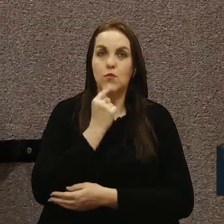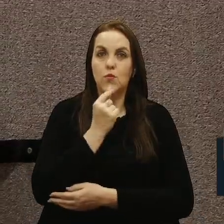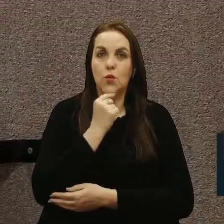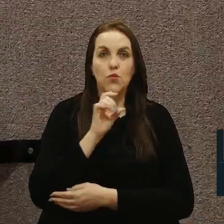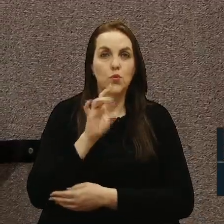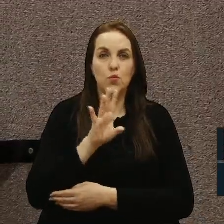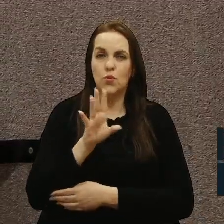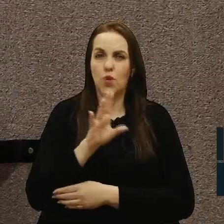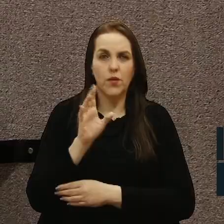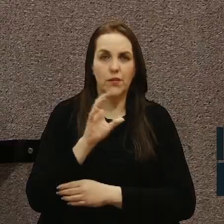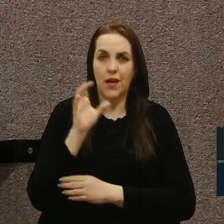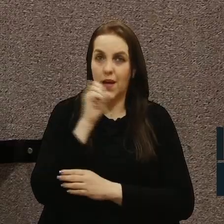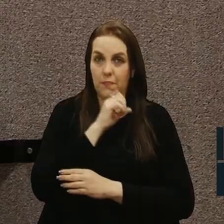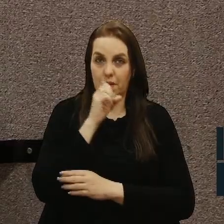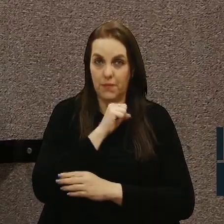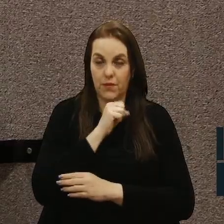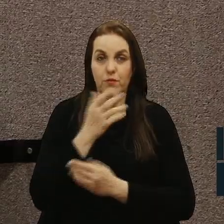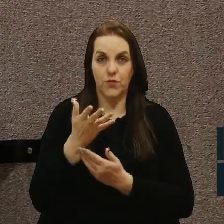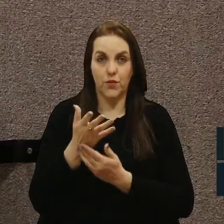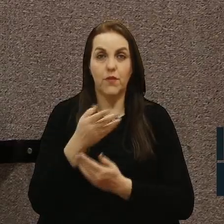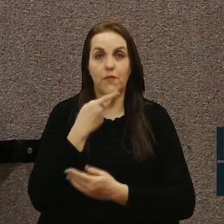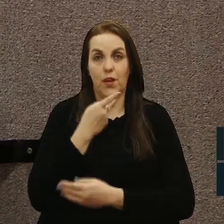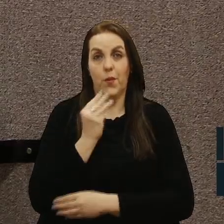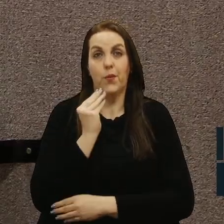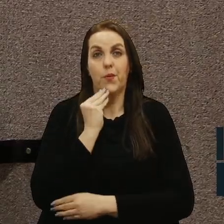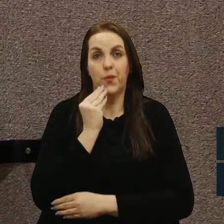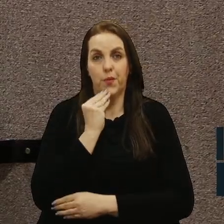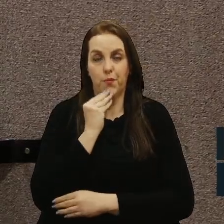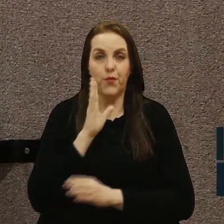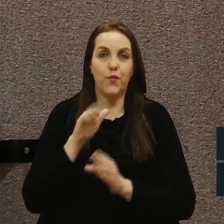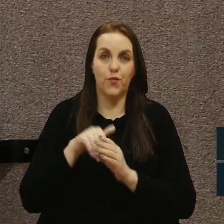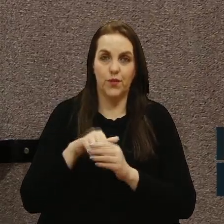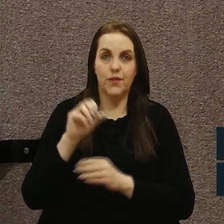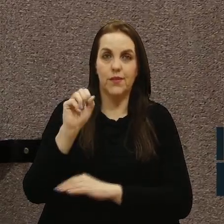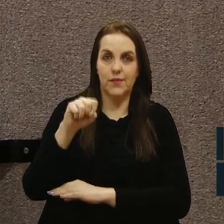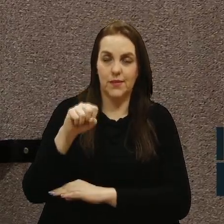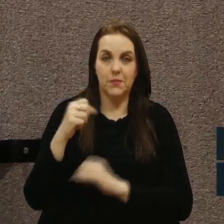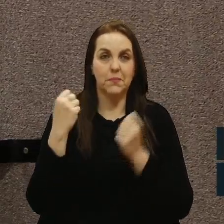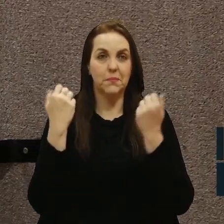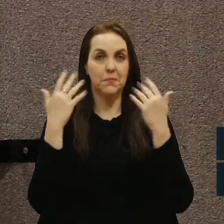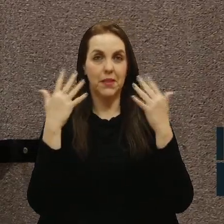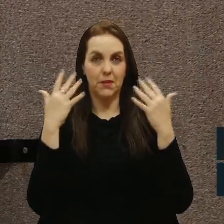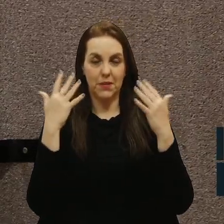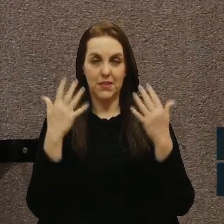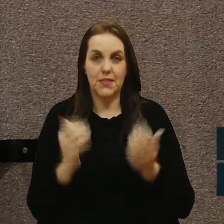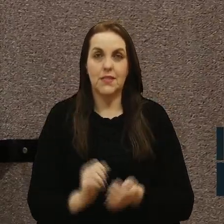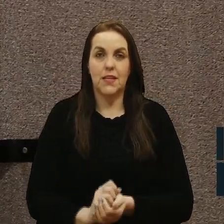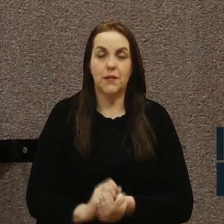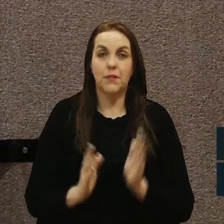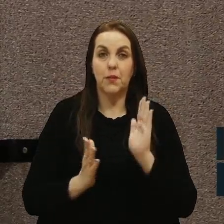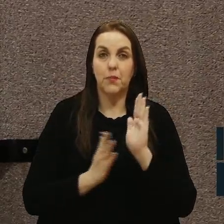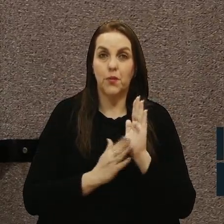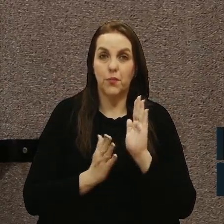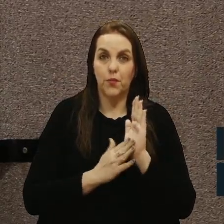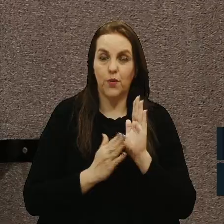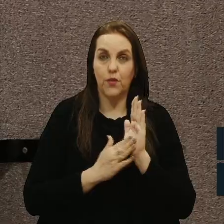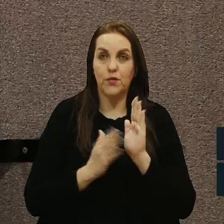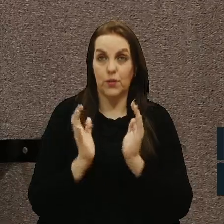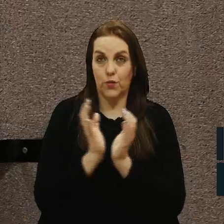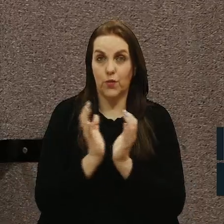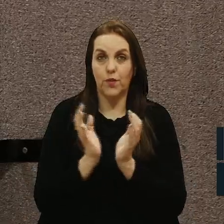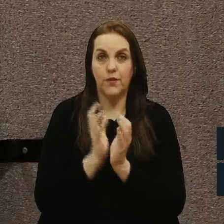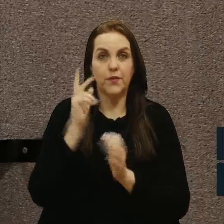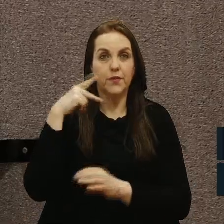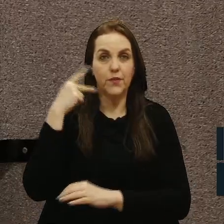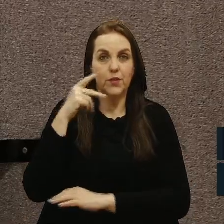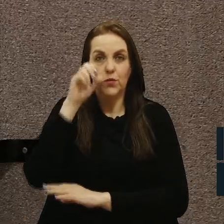referência muito rápido, mas dizer que, obviamente, votarei favorável, parabenizar imensamente essa proposição do colega vereador